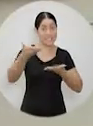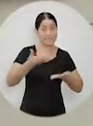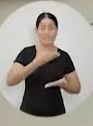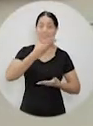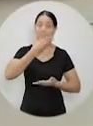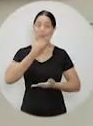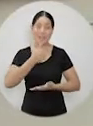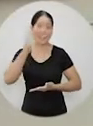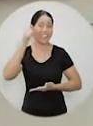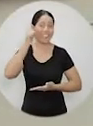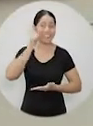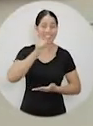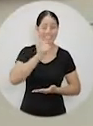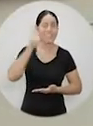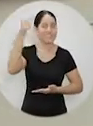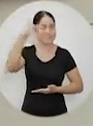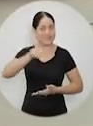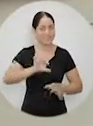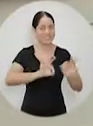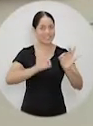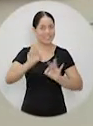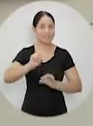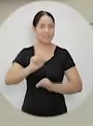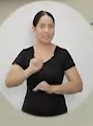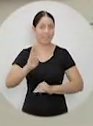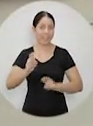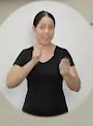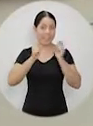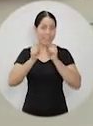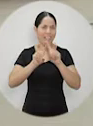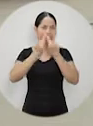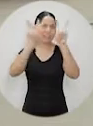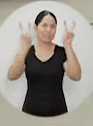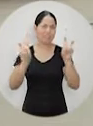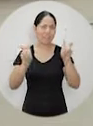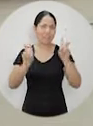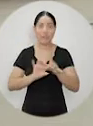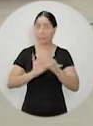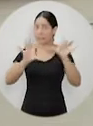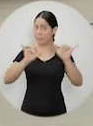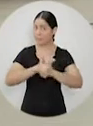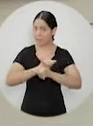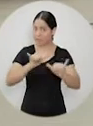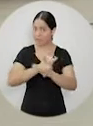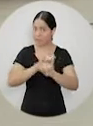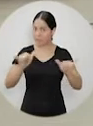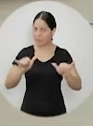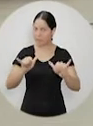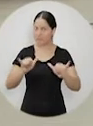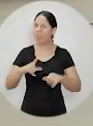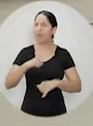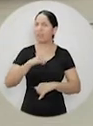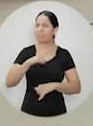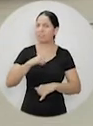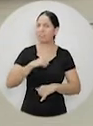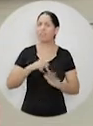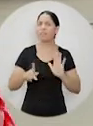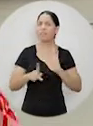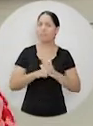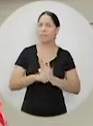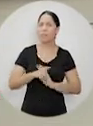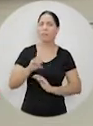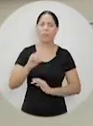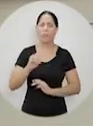Seja bem-vindo, seja bem-vinda a mais um OAB Entrevista. O tema de hoje é liberdade de imprensa. Recentemente, a